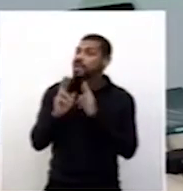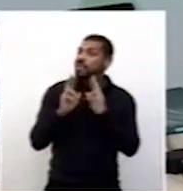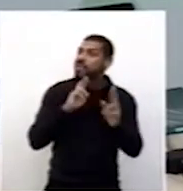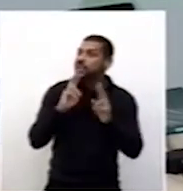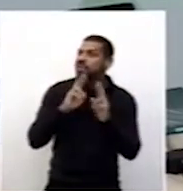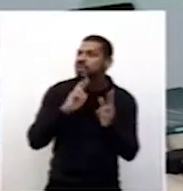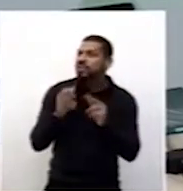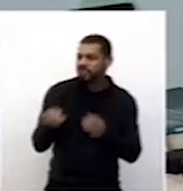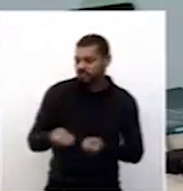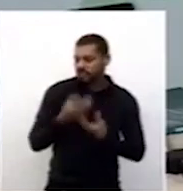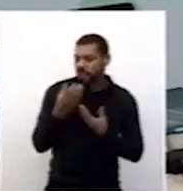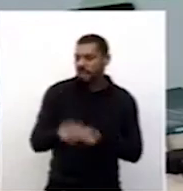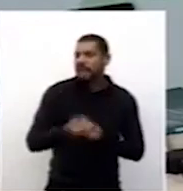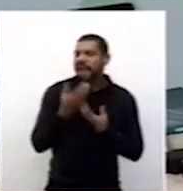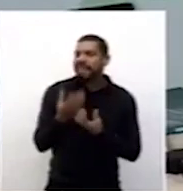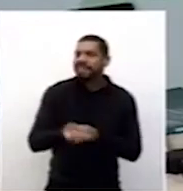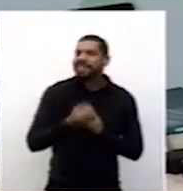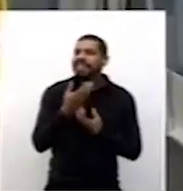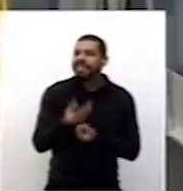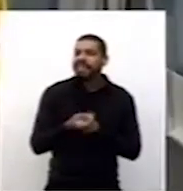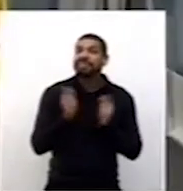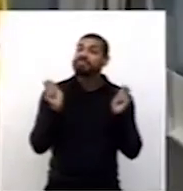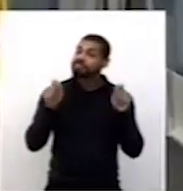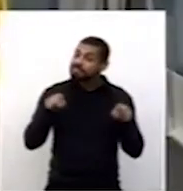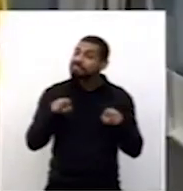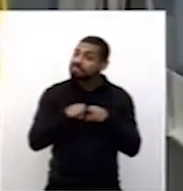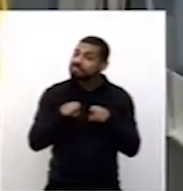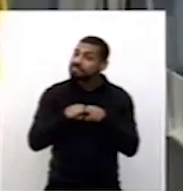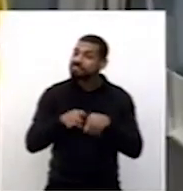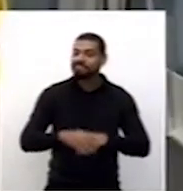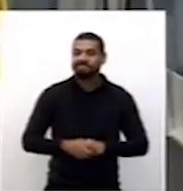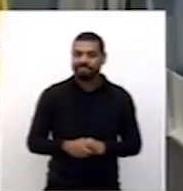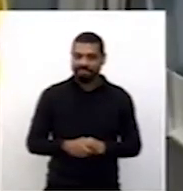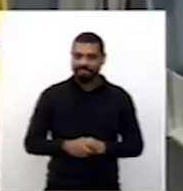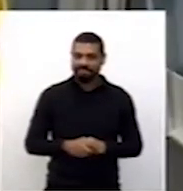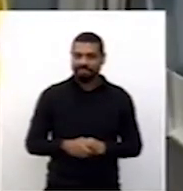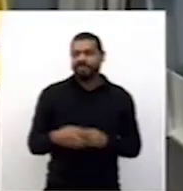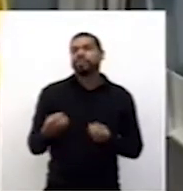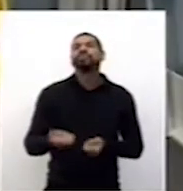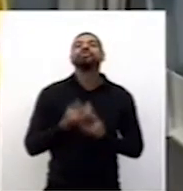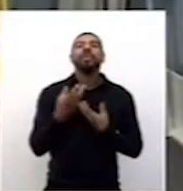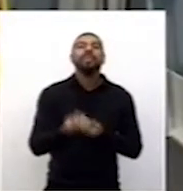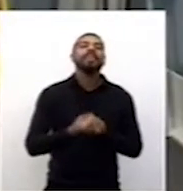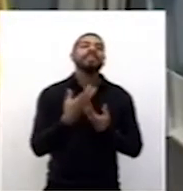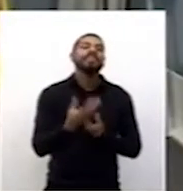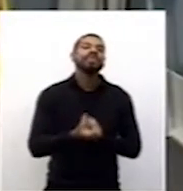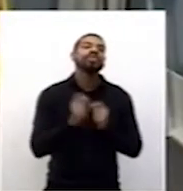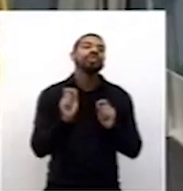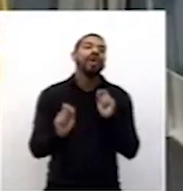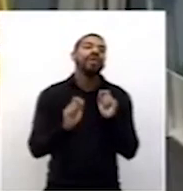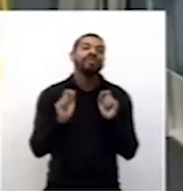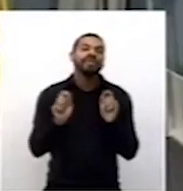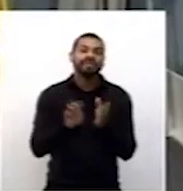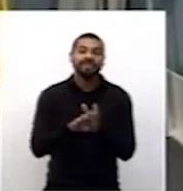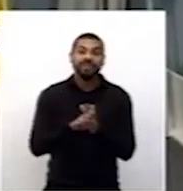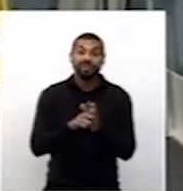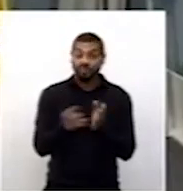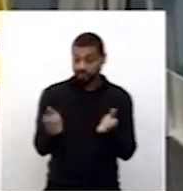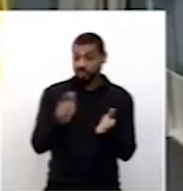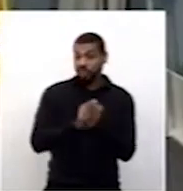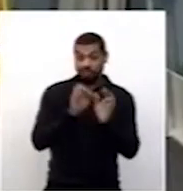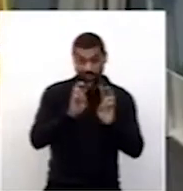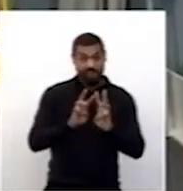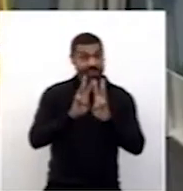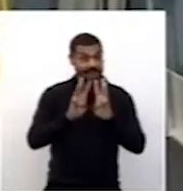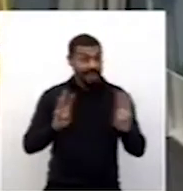texto informativo e de jornal. Isso, é um texto informativo. Ele realmente saiu de um